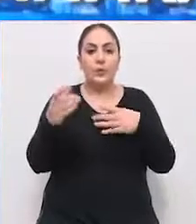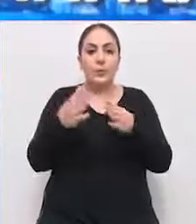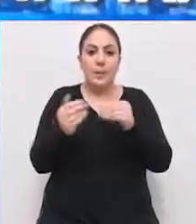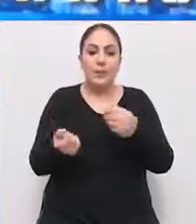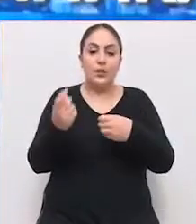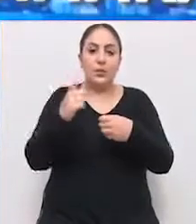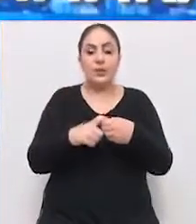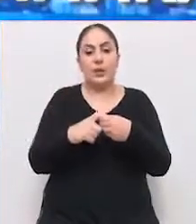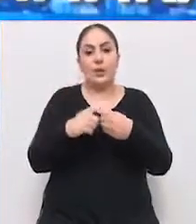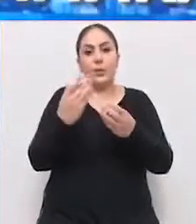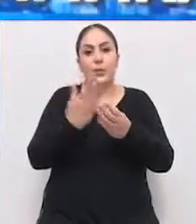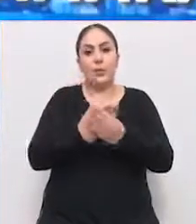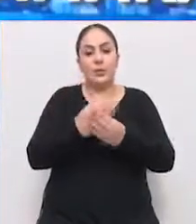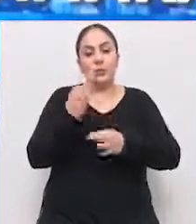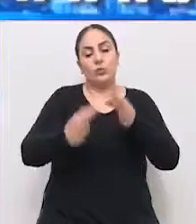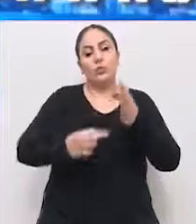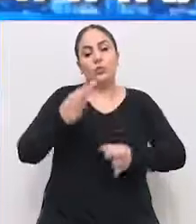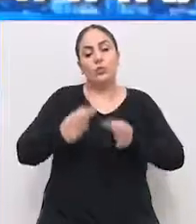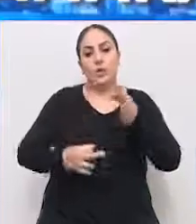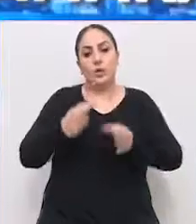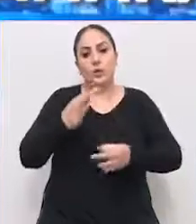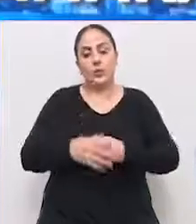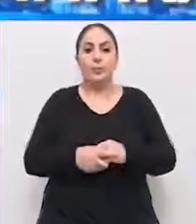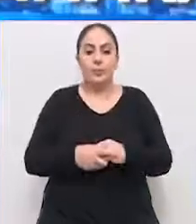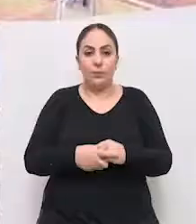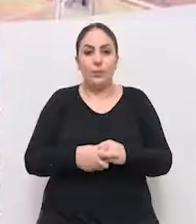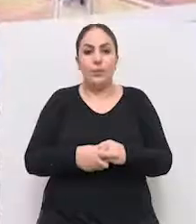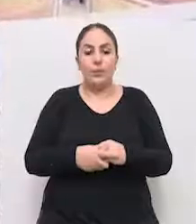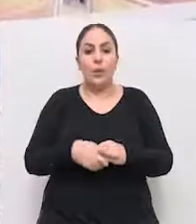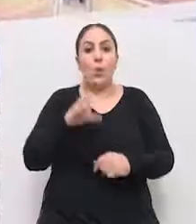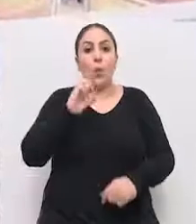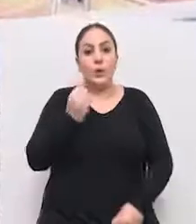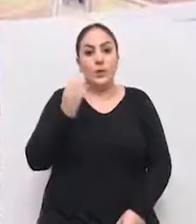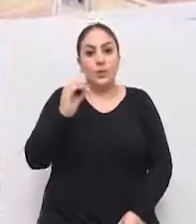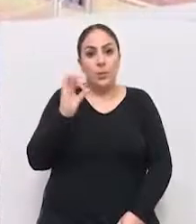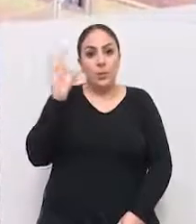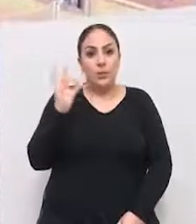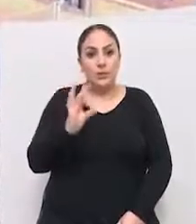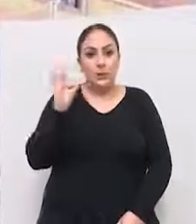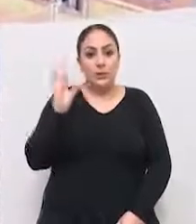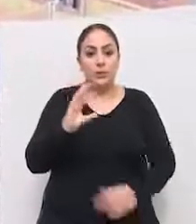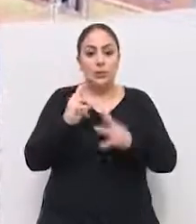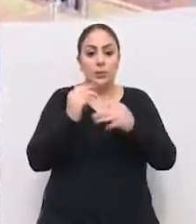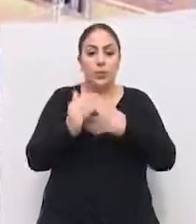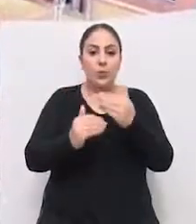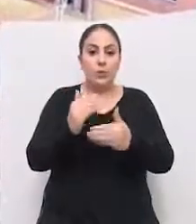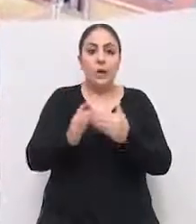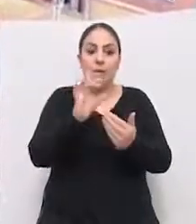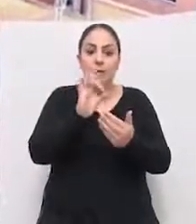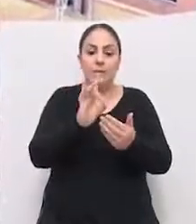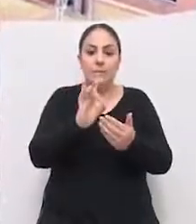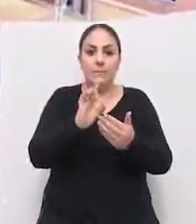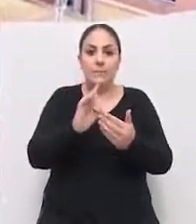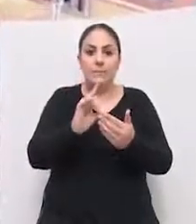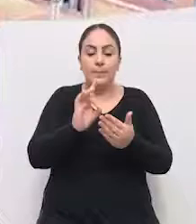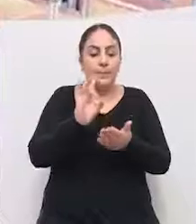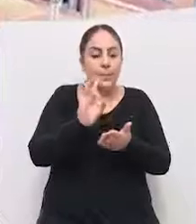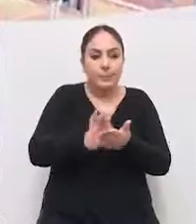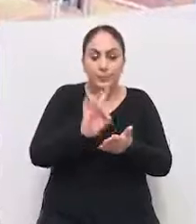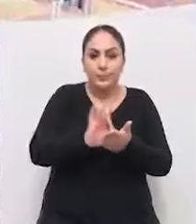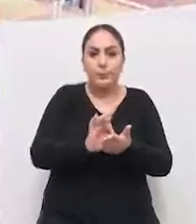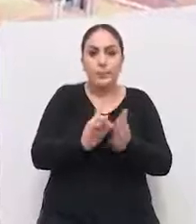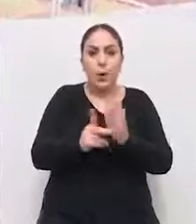retomada da tramitação de processos no Poder Judiciário. 80% dos processos ainda são físicos,